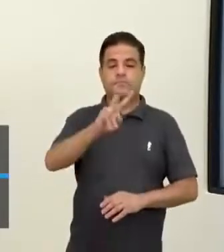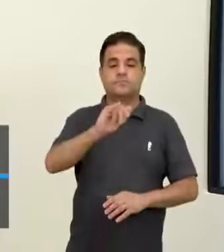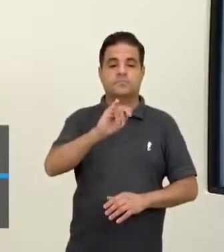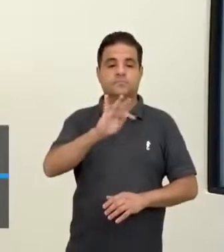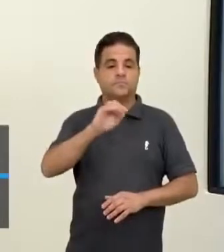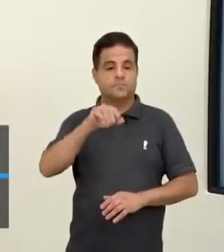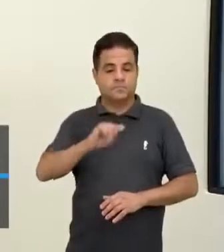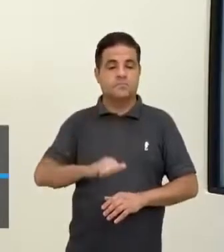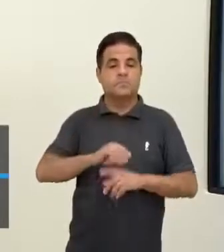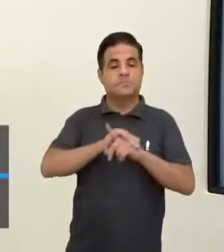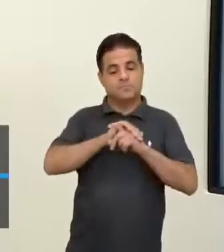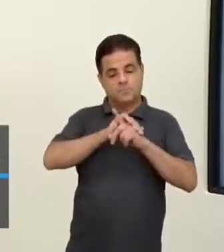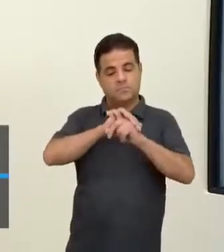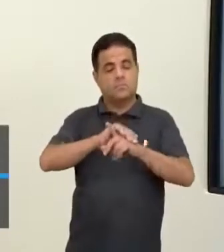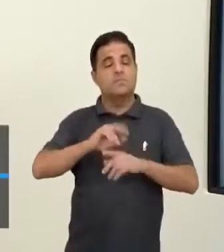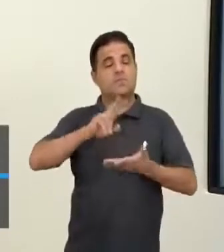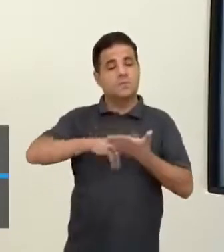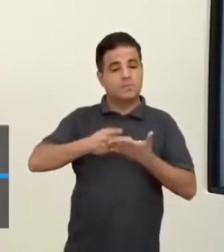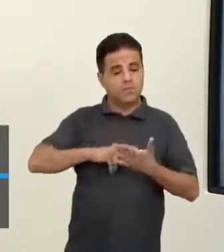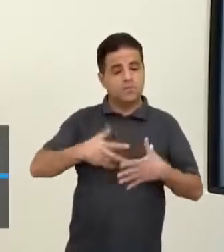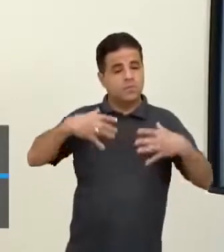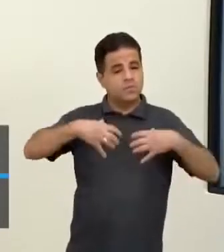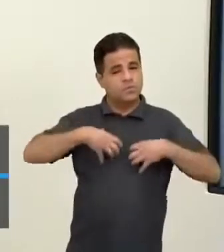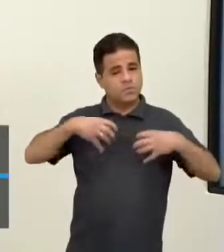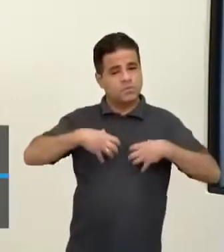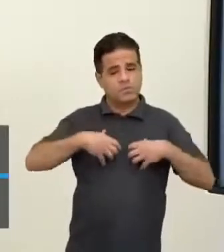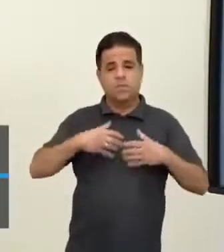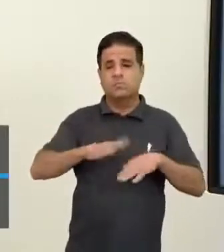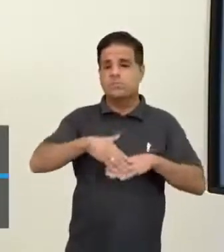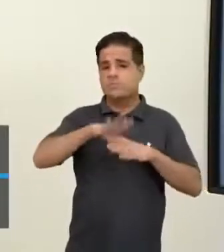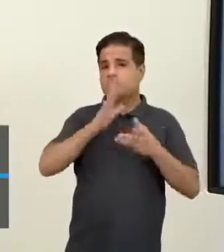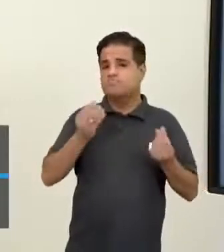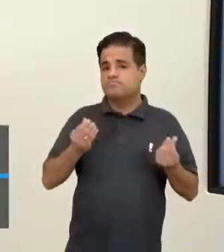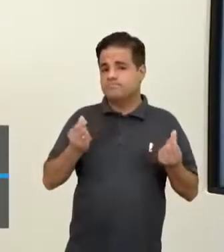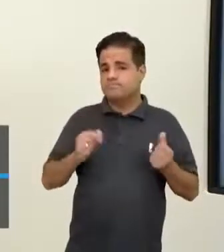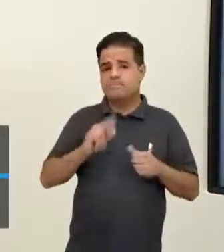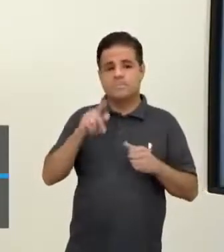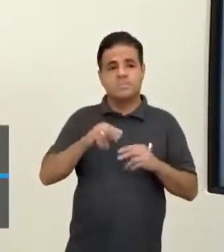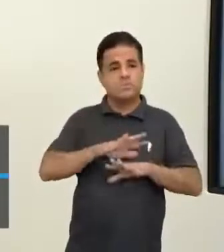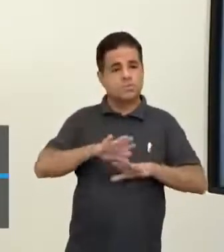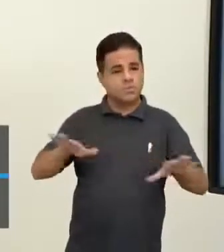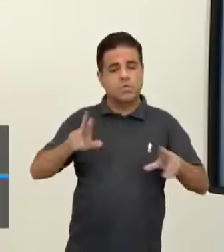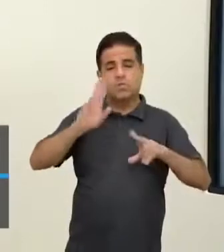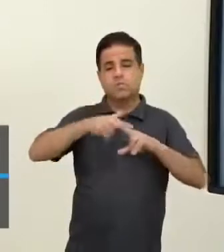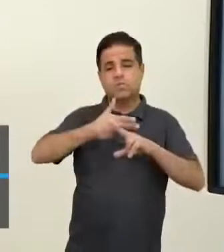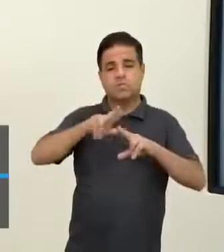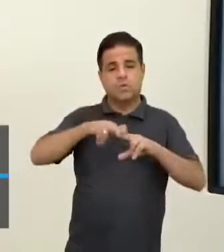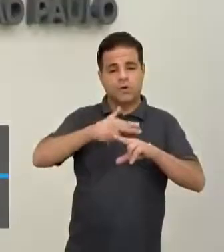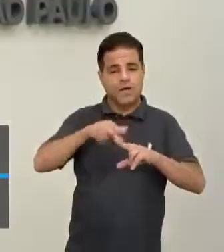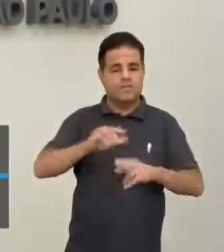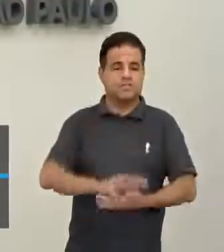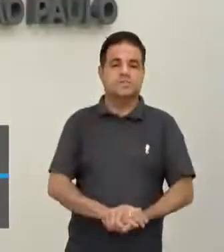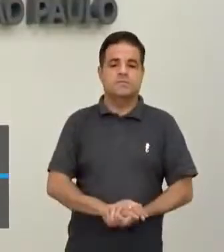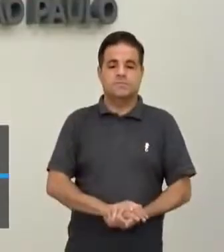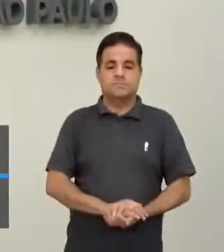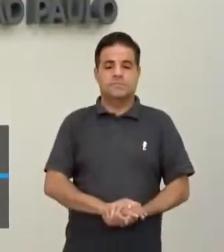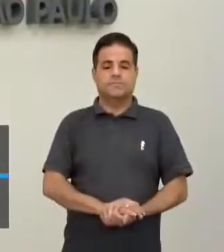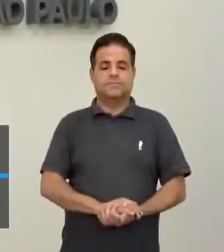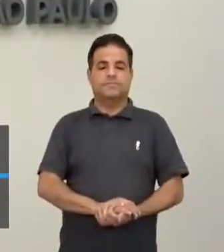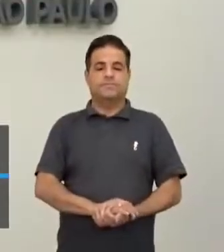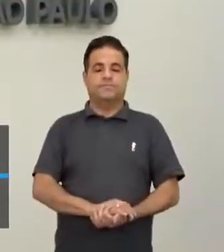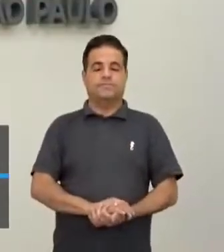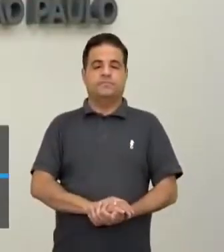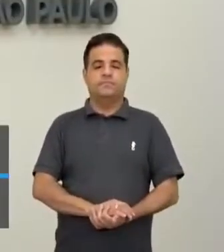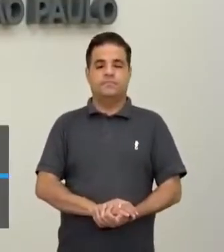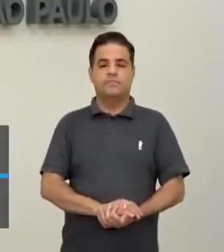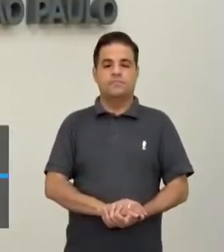o caramujo interpretou a propaganda de uma forma, mas eram apenas chocolates. Eram apenas chocolates. Então, e aí, o